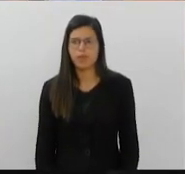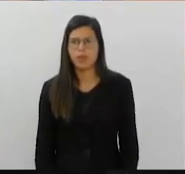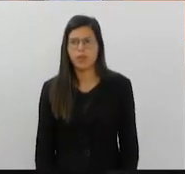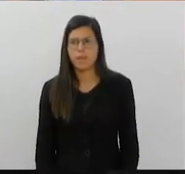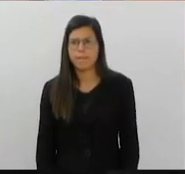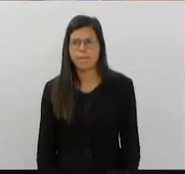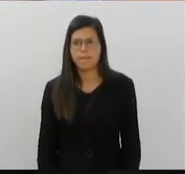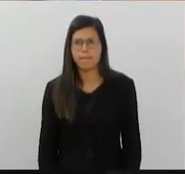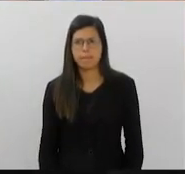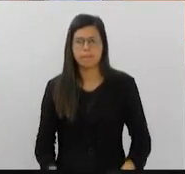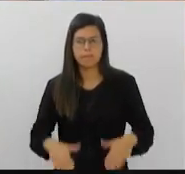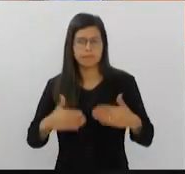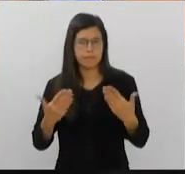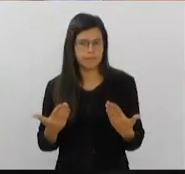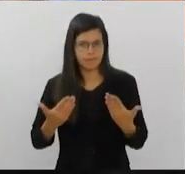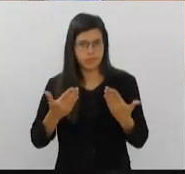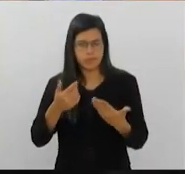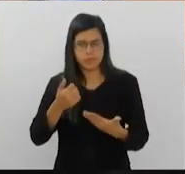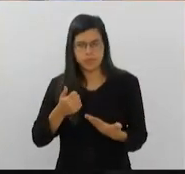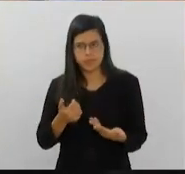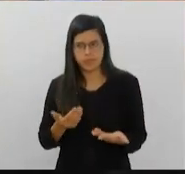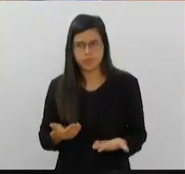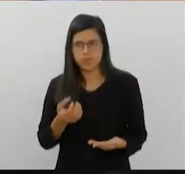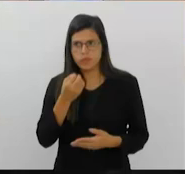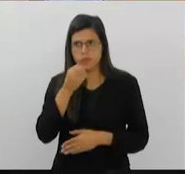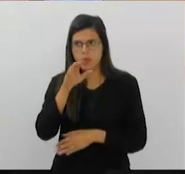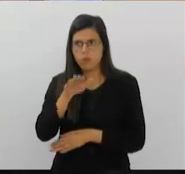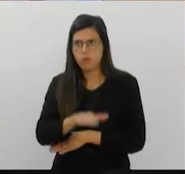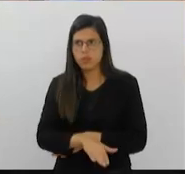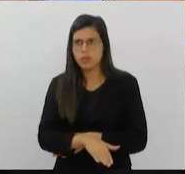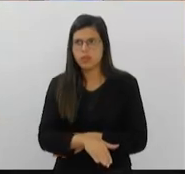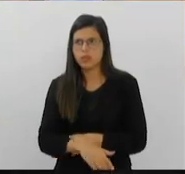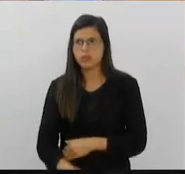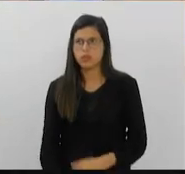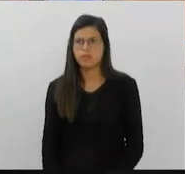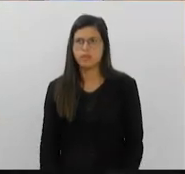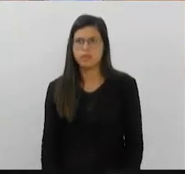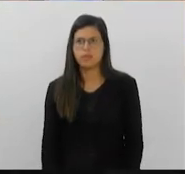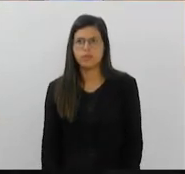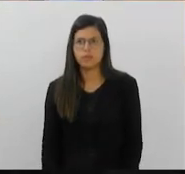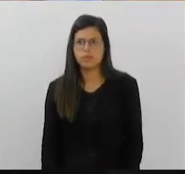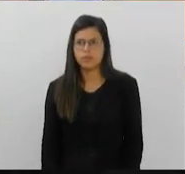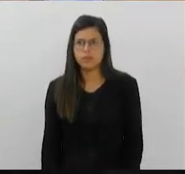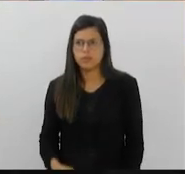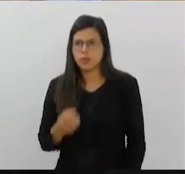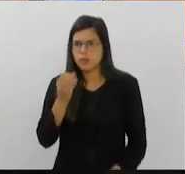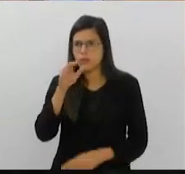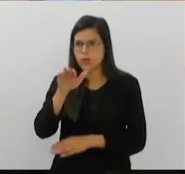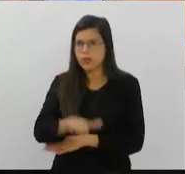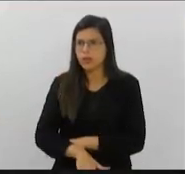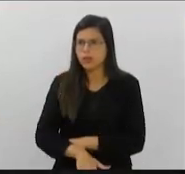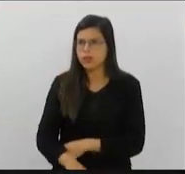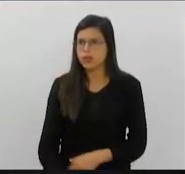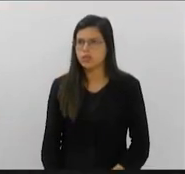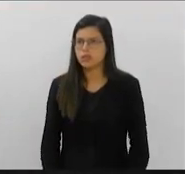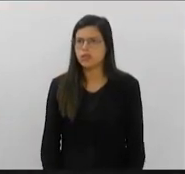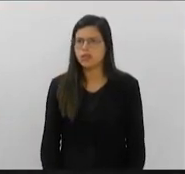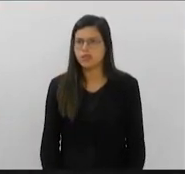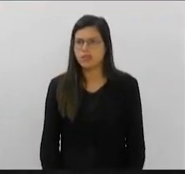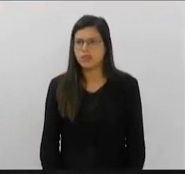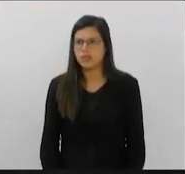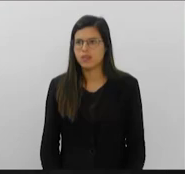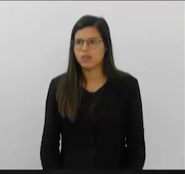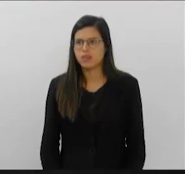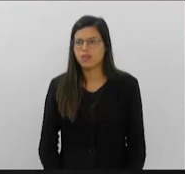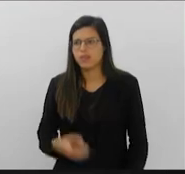Bom, primeiramente, boa tarde. Boa tarde. Boa tarde. Uma vez só